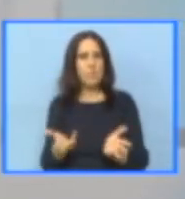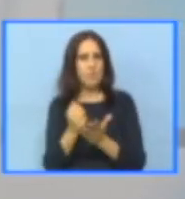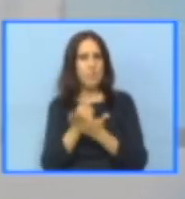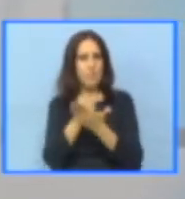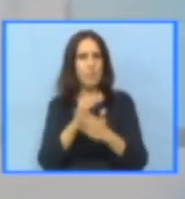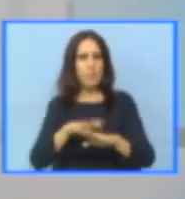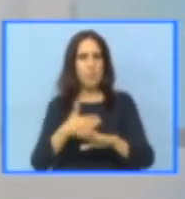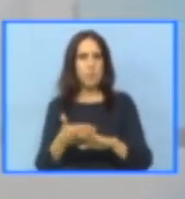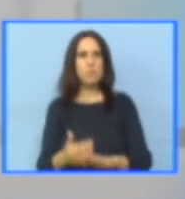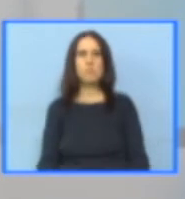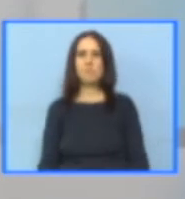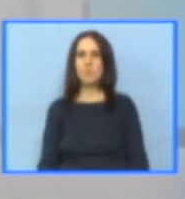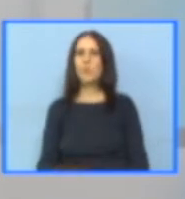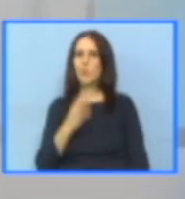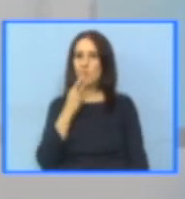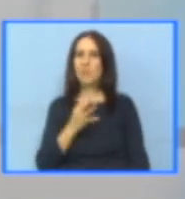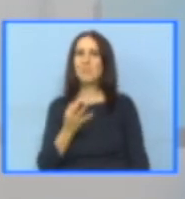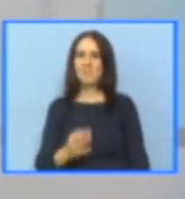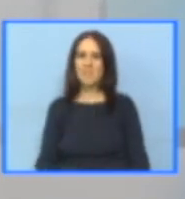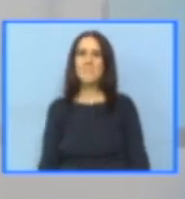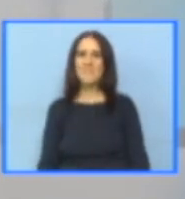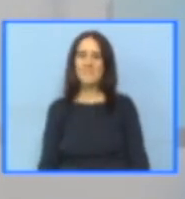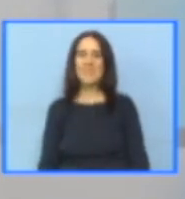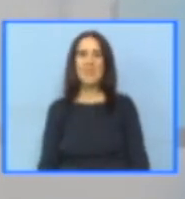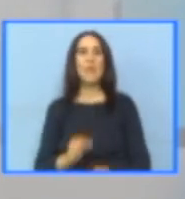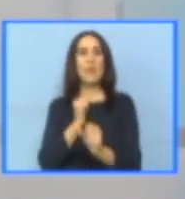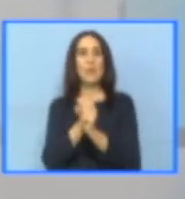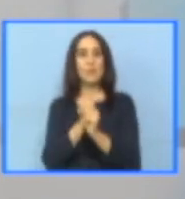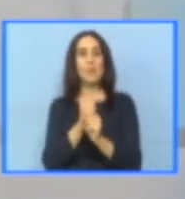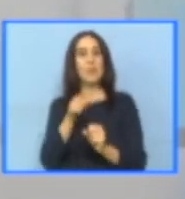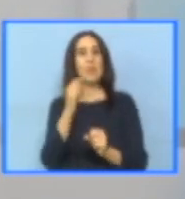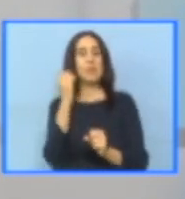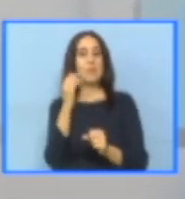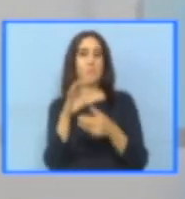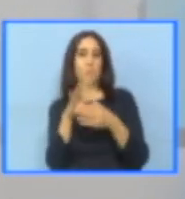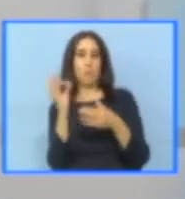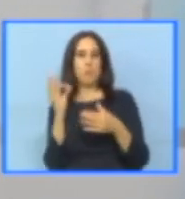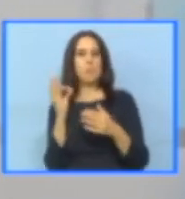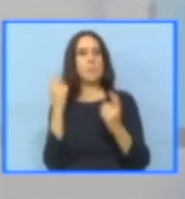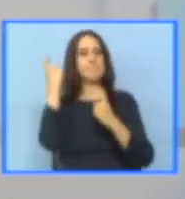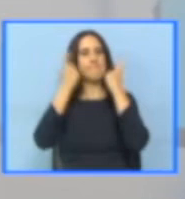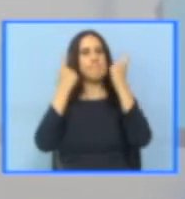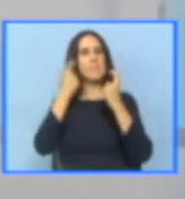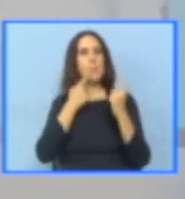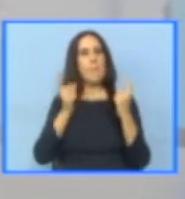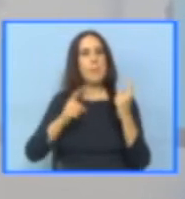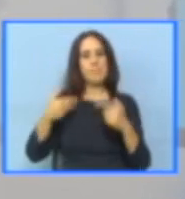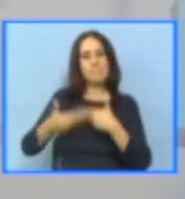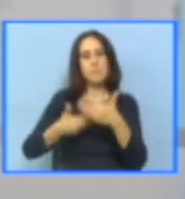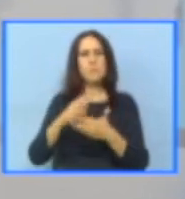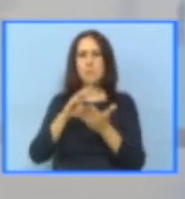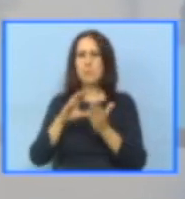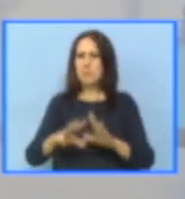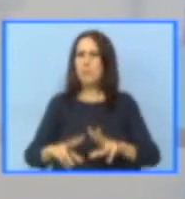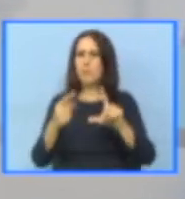mais? Com toda a certeza. É um trabalho que a Fundação também tem vindo a pensar muito e que estamos a desenvolver em vários